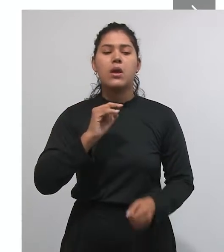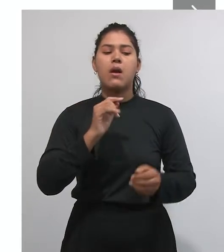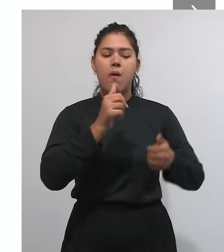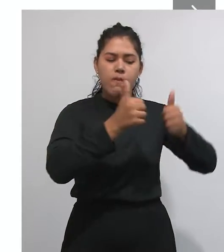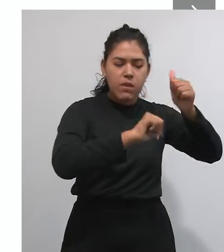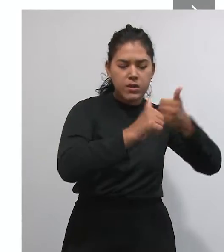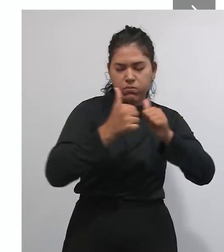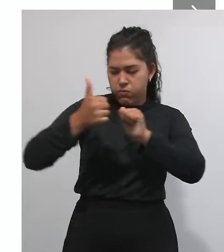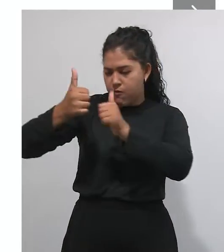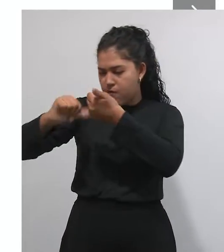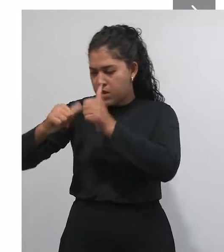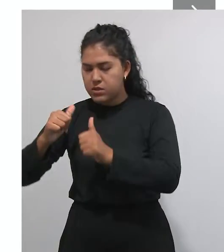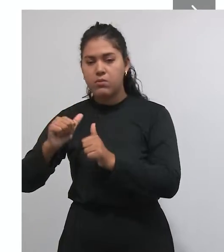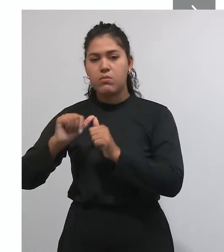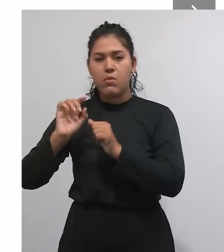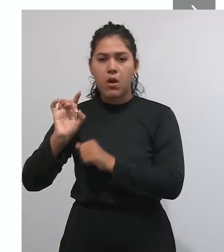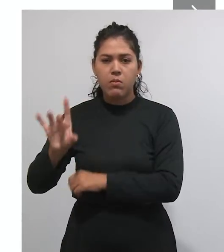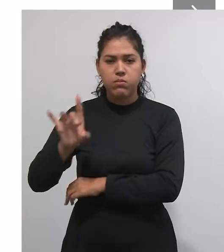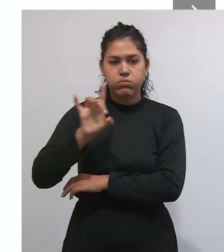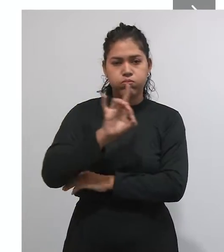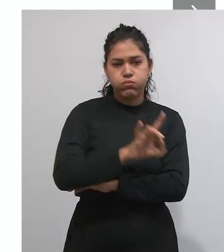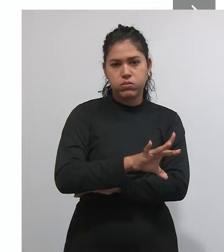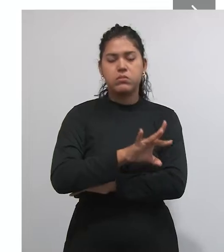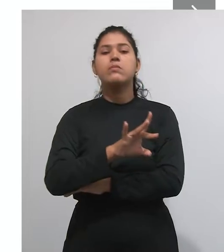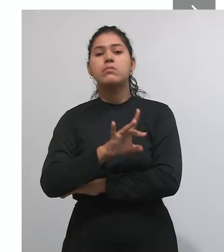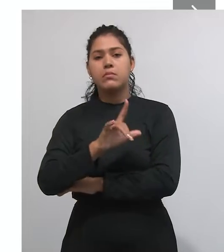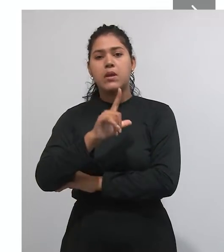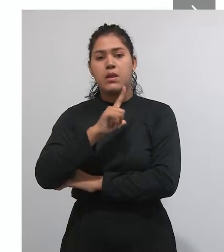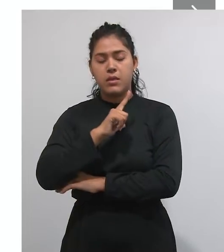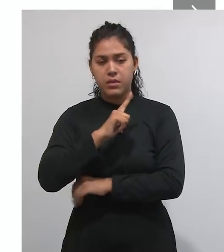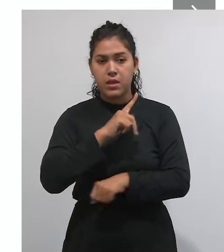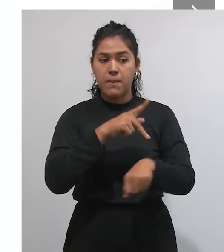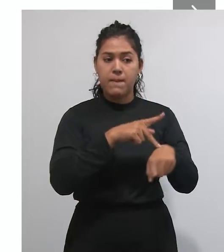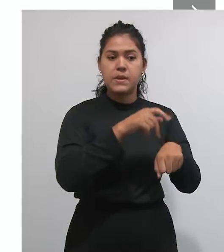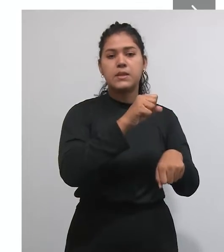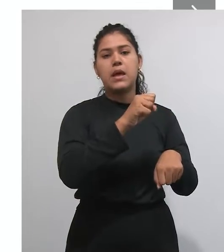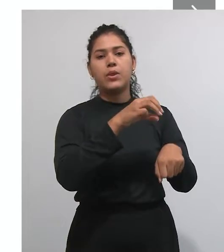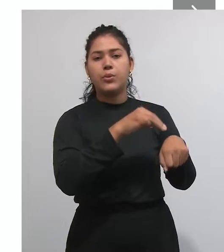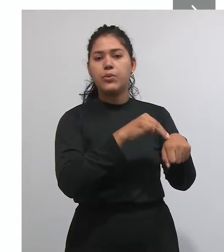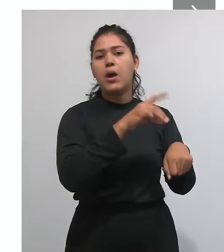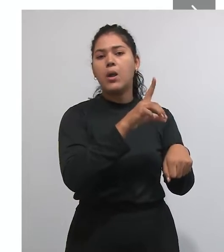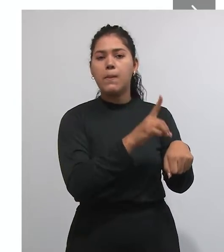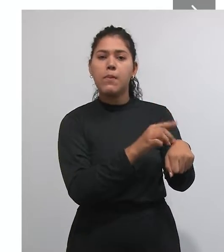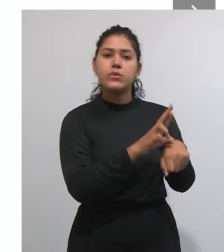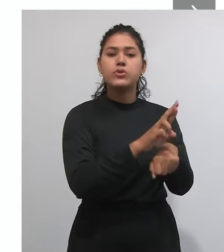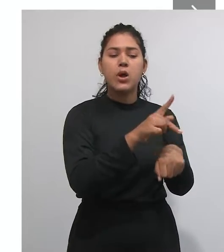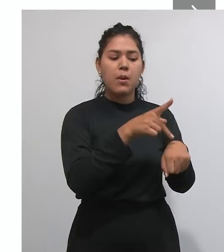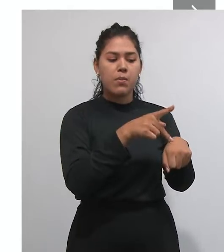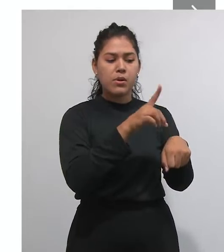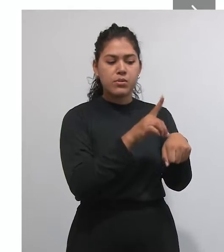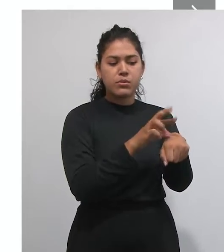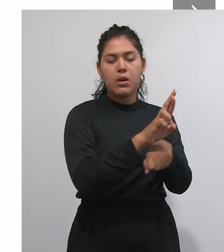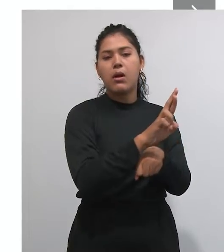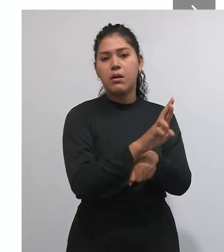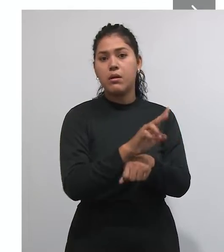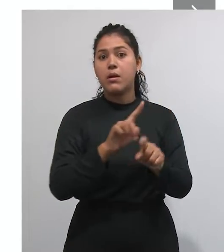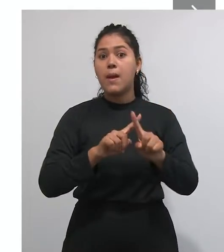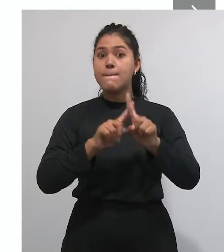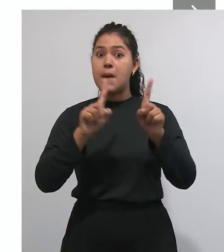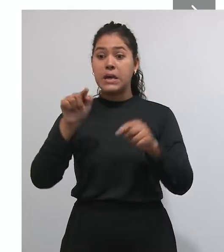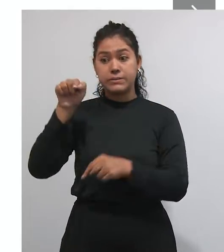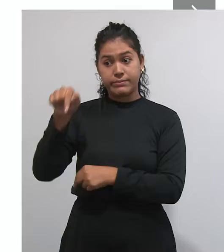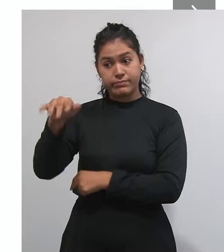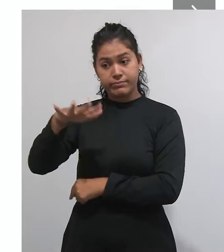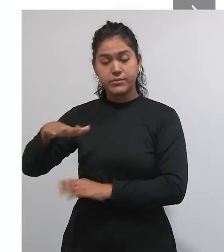em nível de pós-graduação, mestrado, doutorado, pós-doc e estágio doutoral. Com relação à educação básica,